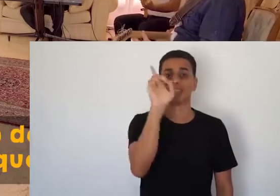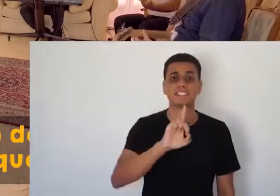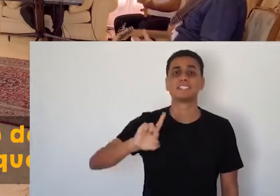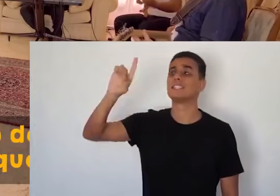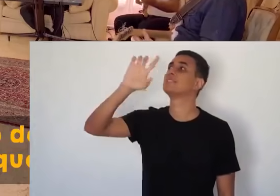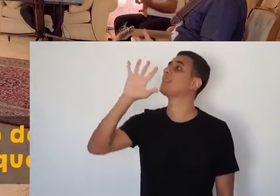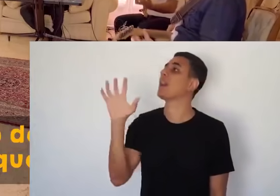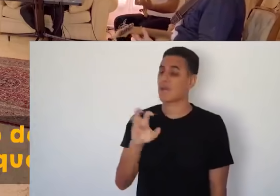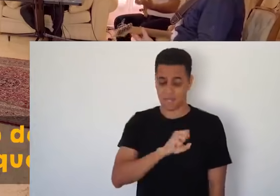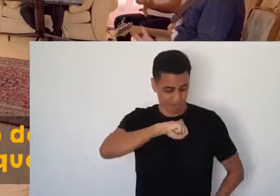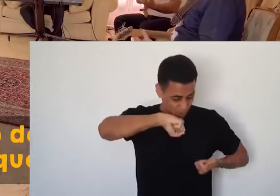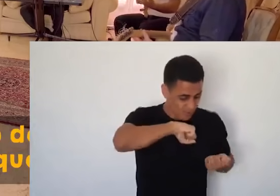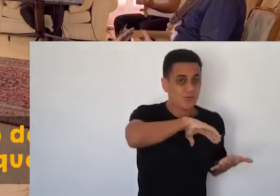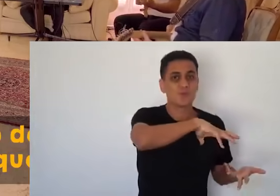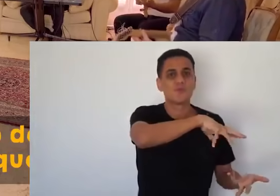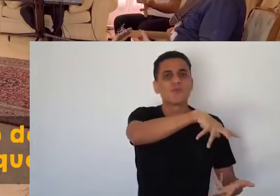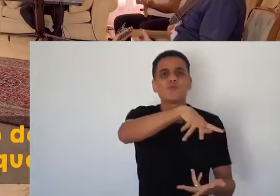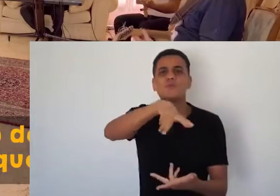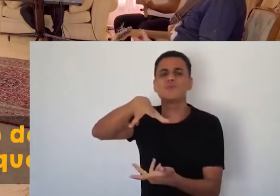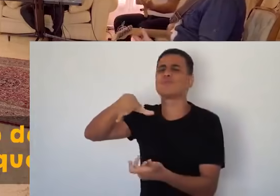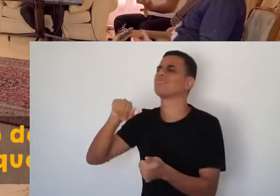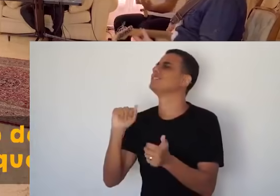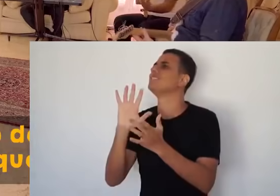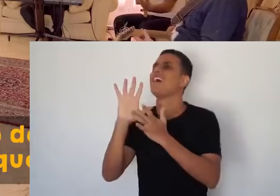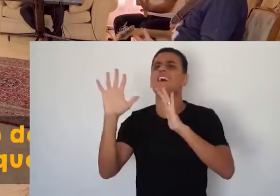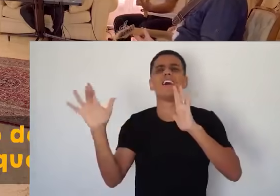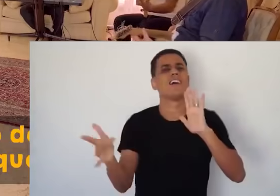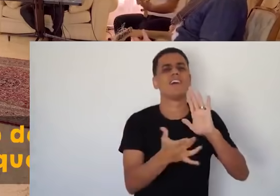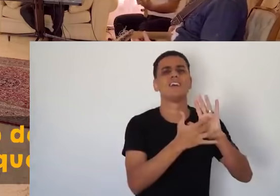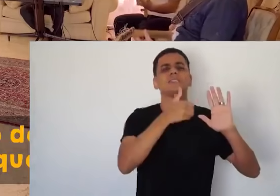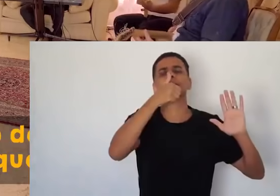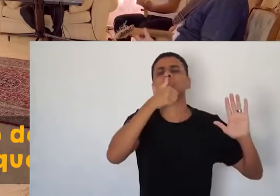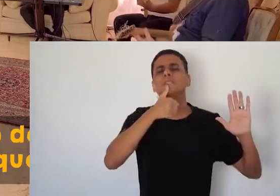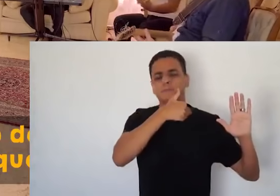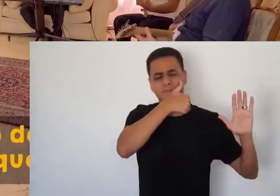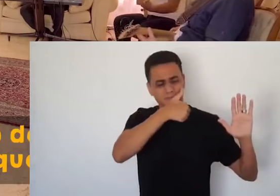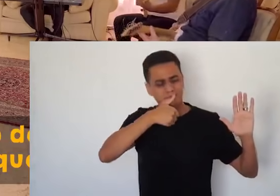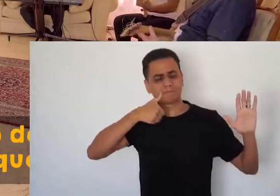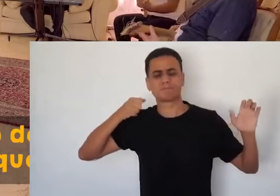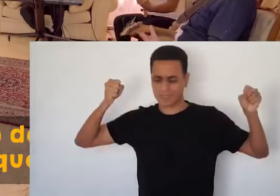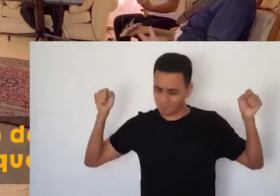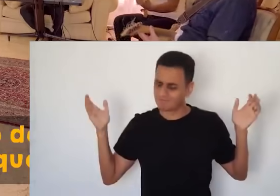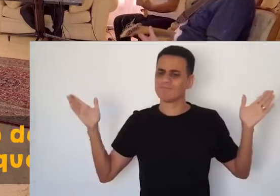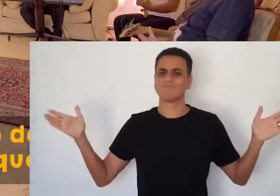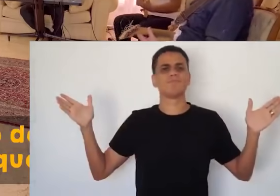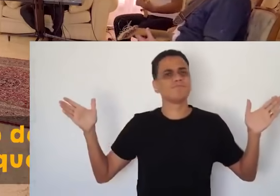Deus amou o mundo de tal maneira, se